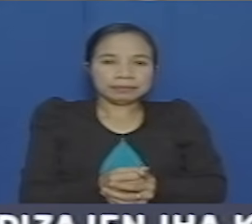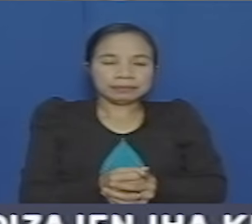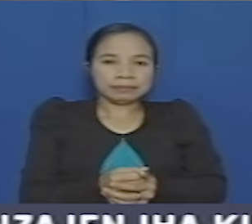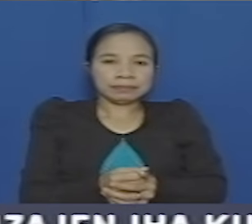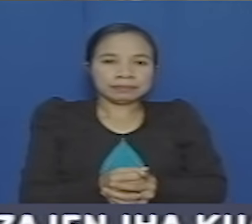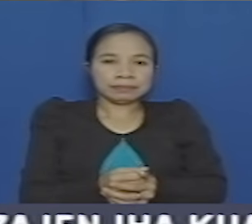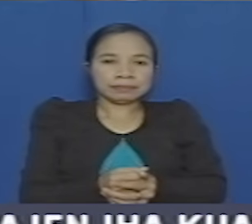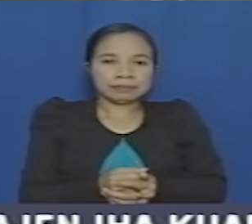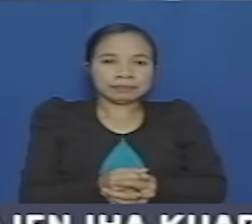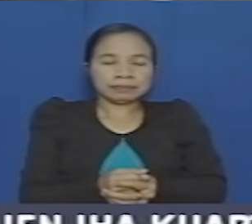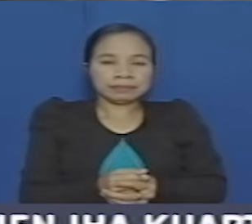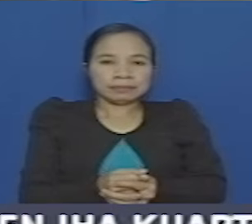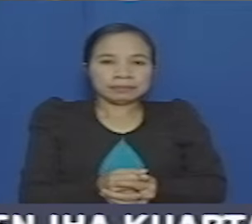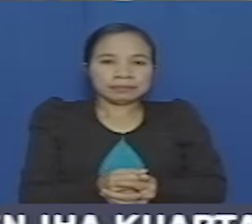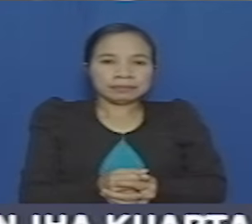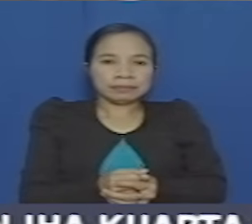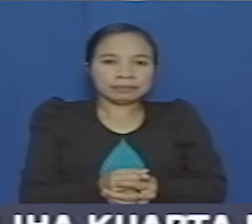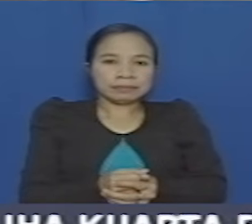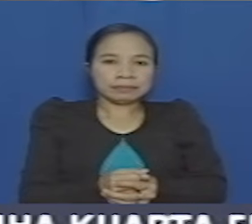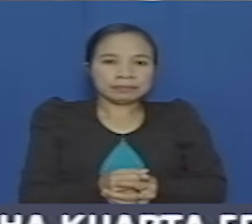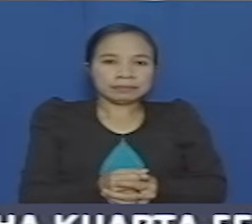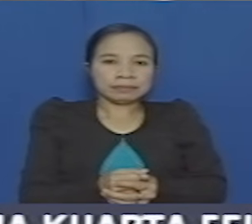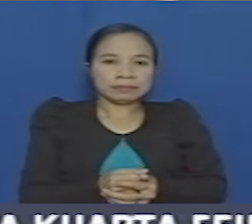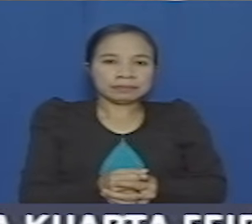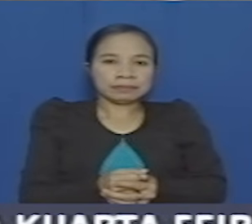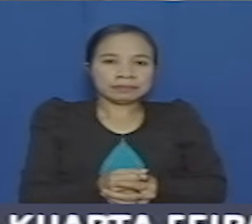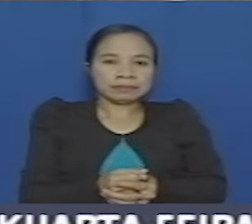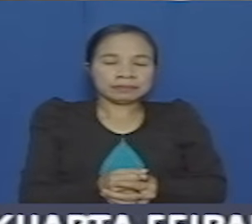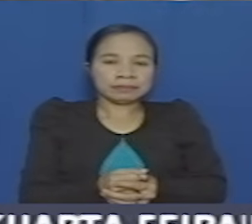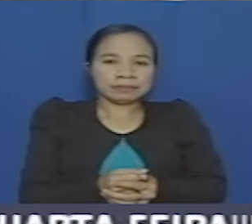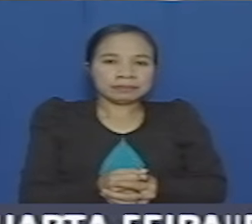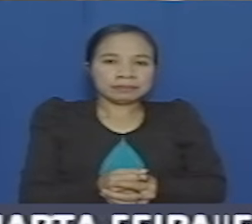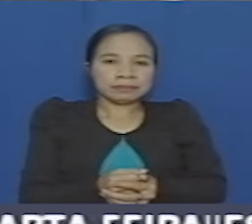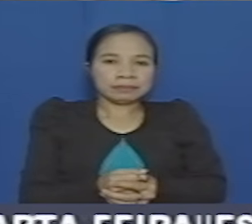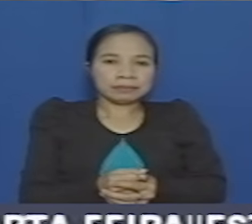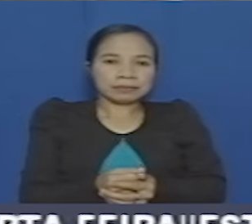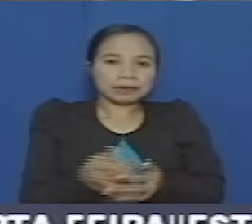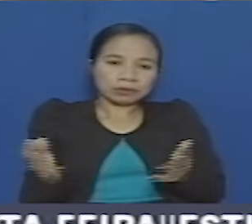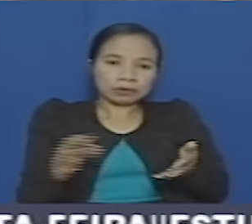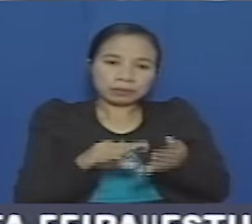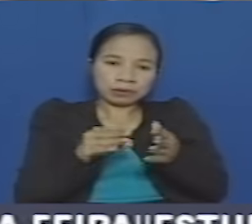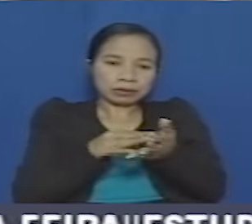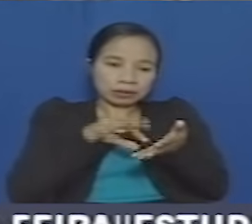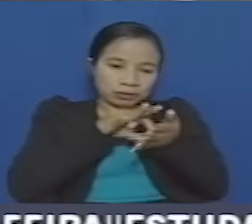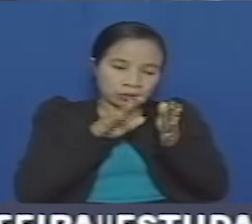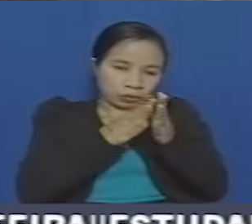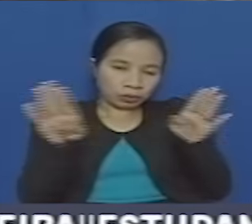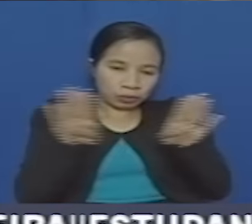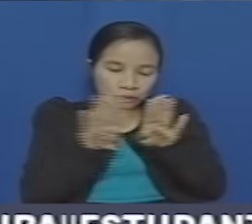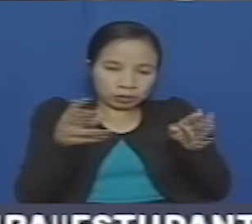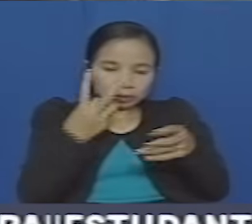Apa bahan itu mah itu? Karena kalau ada kuliah, mana mau ada? Ada yang halal juga. Apa helah ini